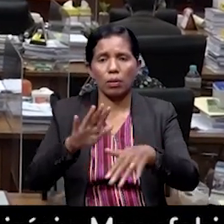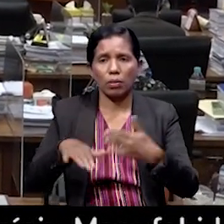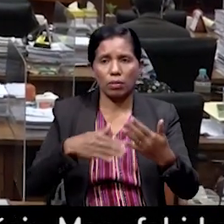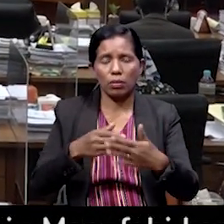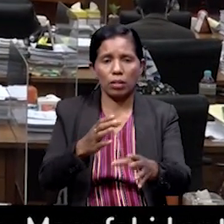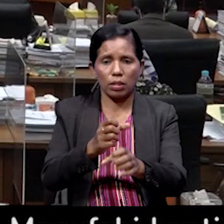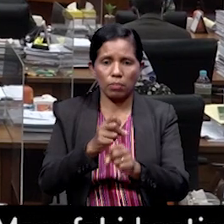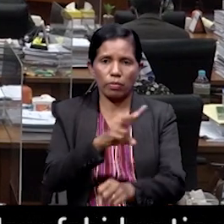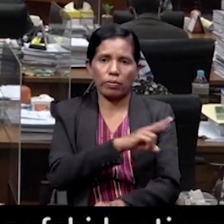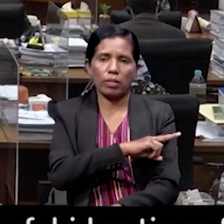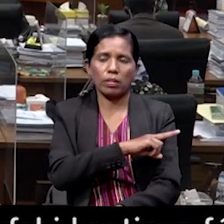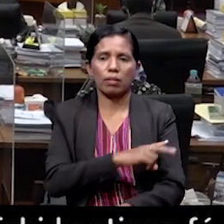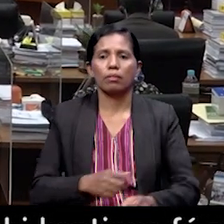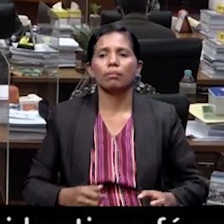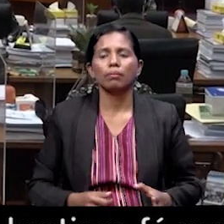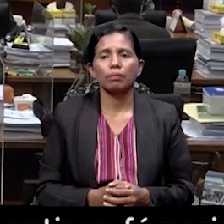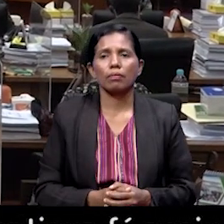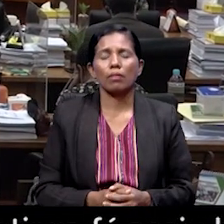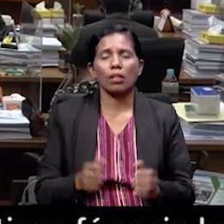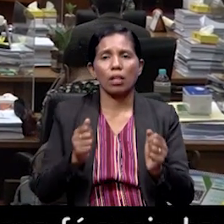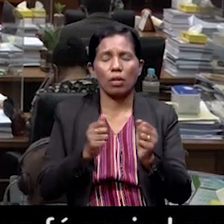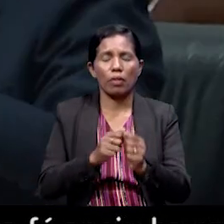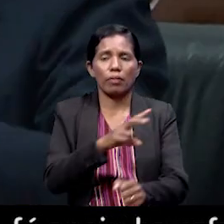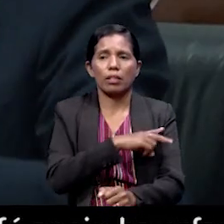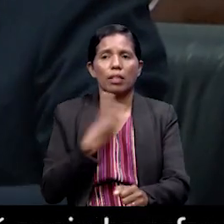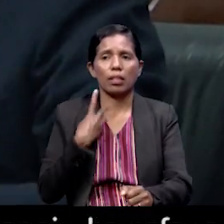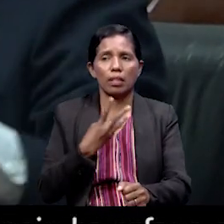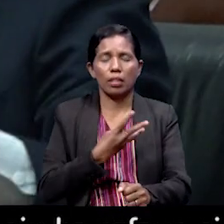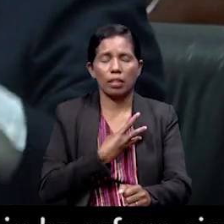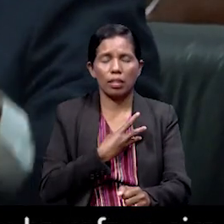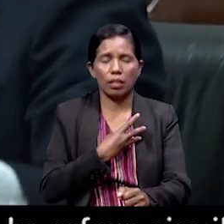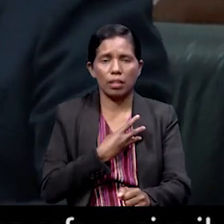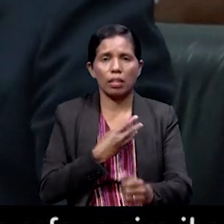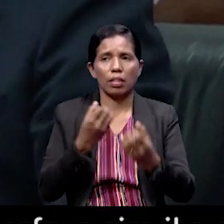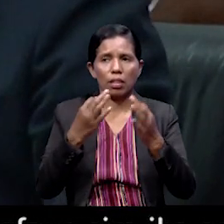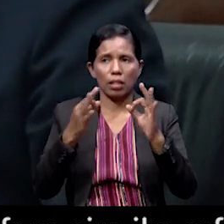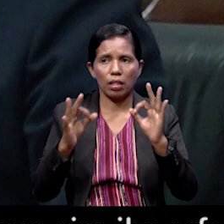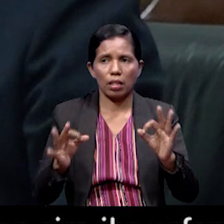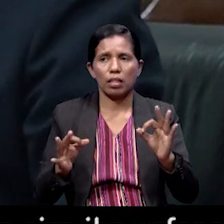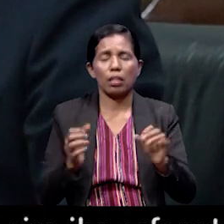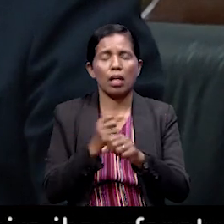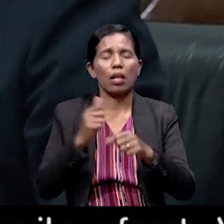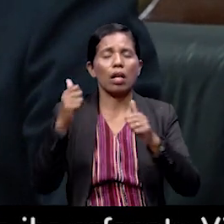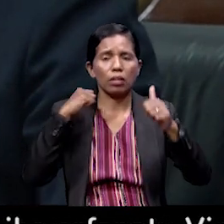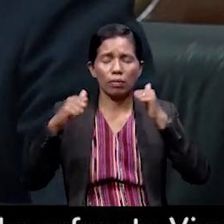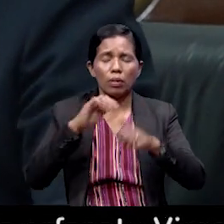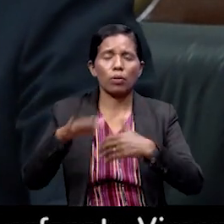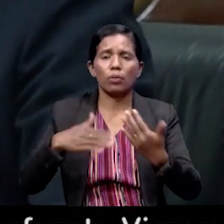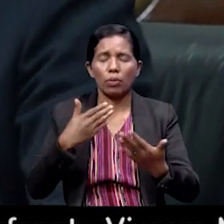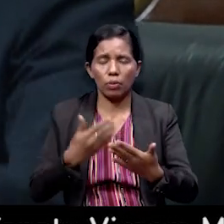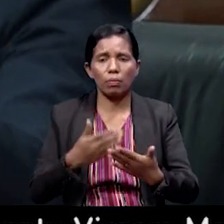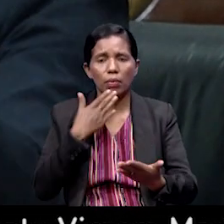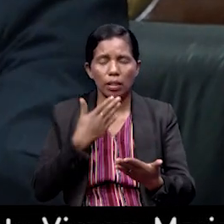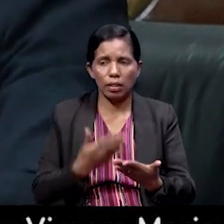horissimo vacina. Só vacina ita atinge 80%, mas itabele lá o livre, itabele halo atividade econômica bel dia. Se lá